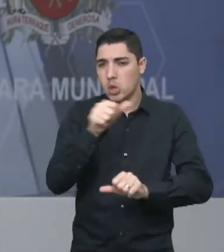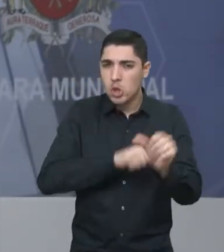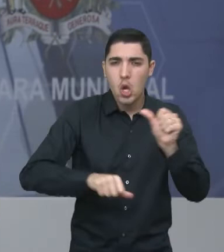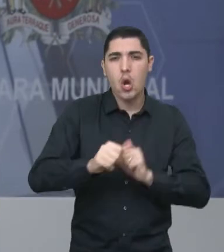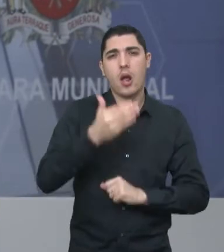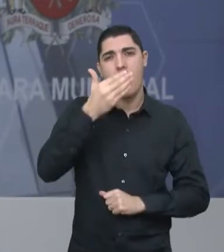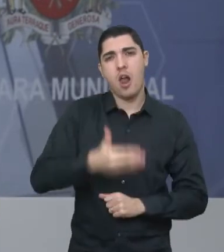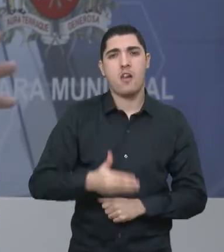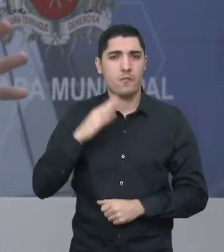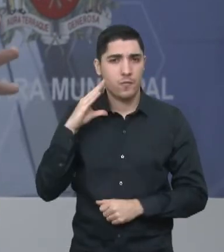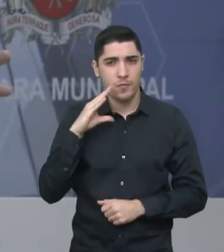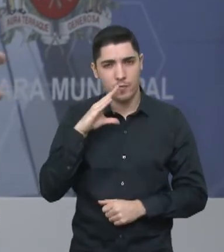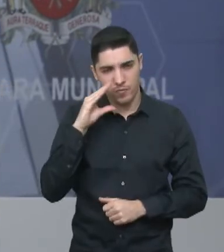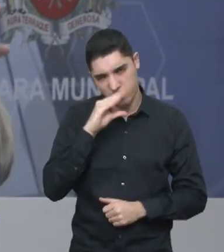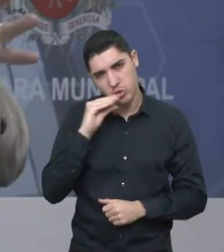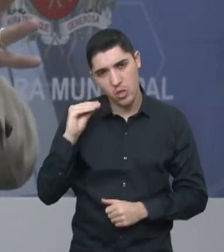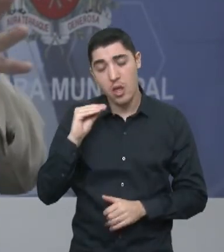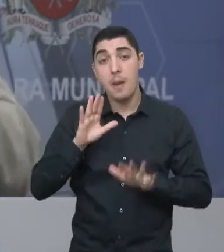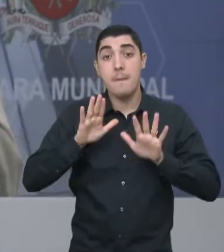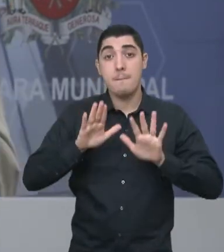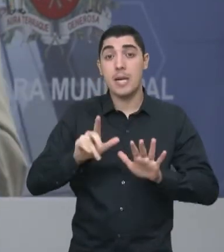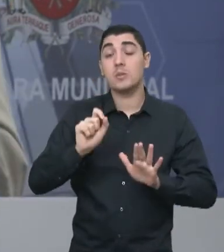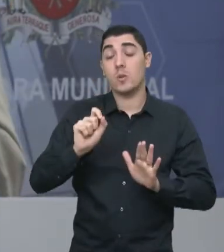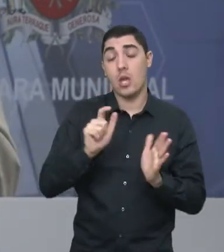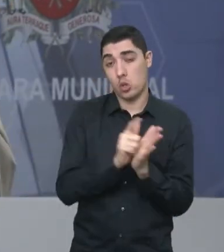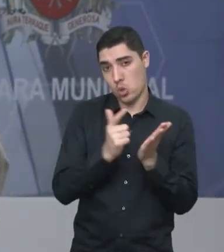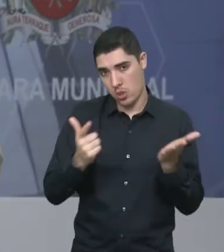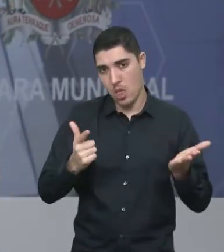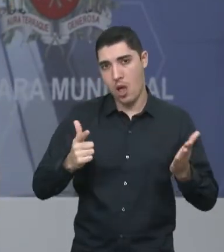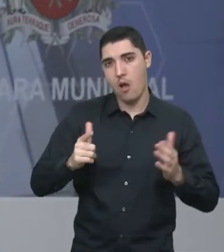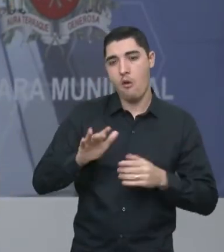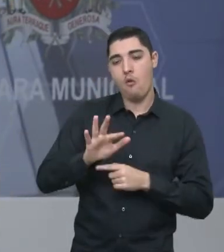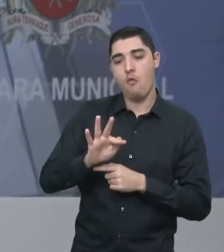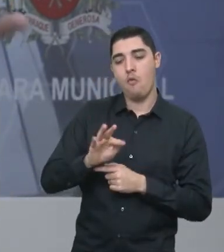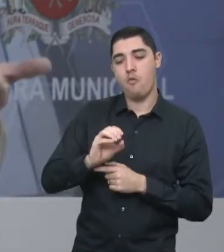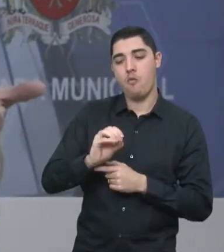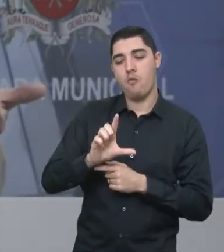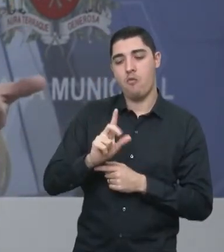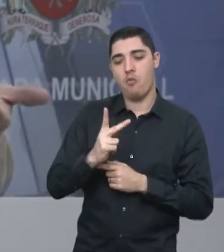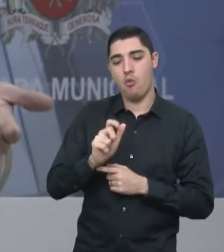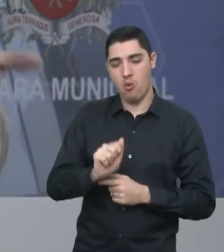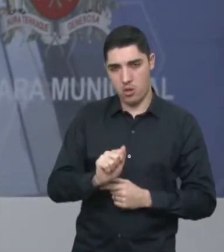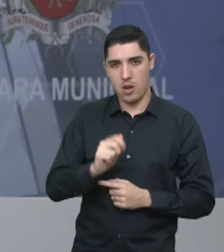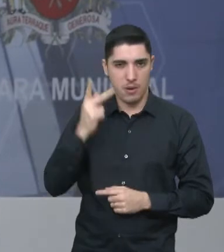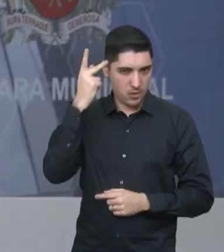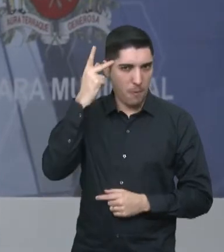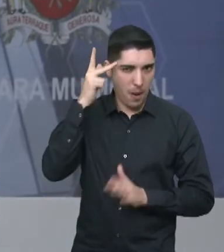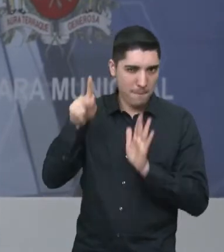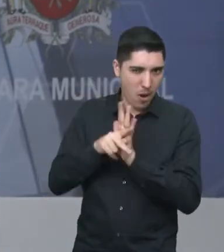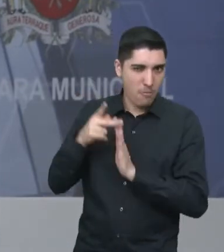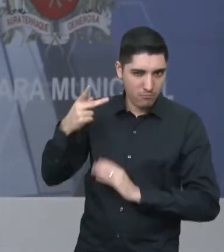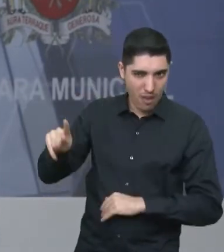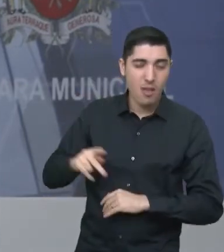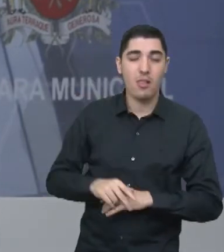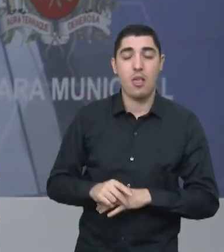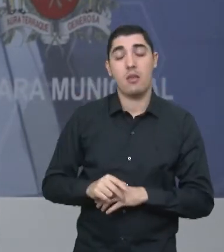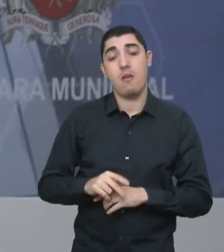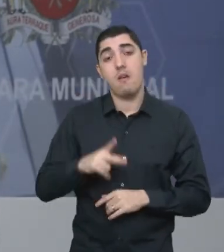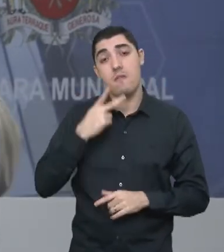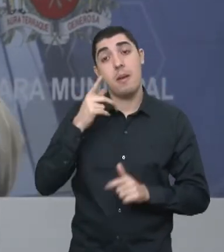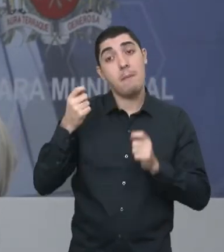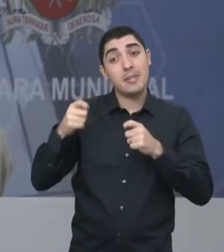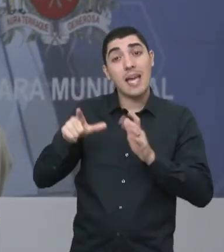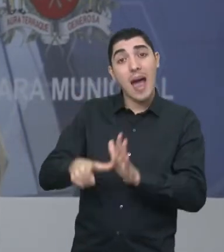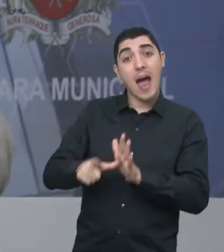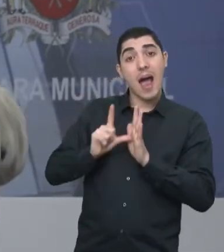eu acho que o jornal, né, a Folha de São Paulo, ela poderia ver o que será publicado antes, né?